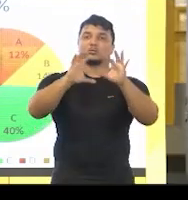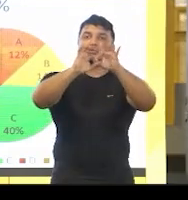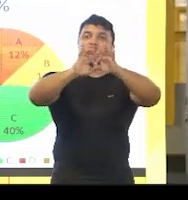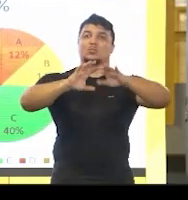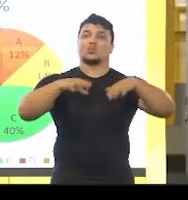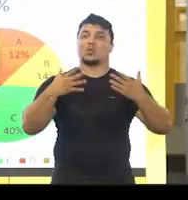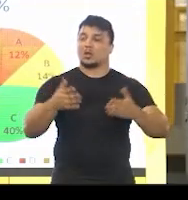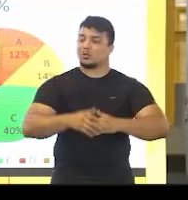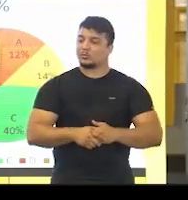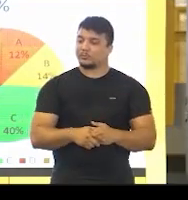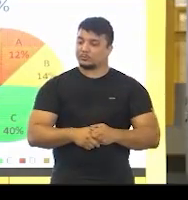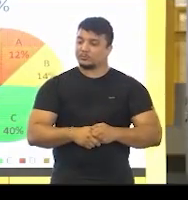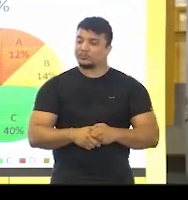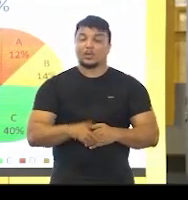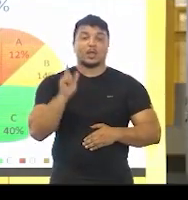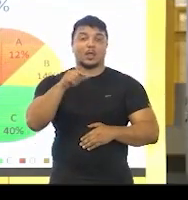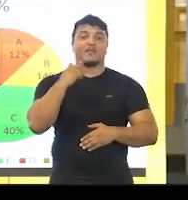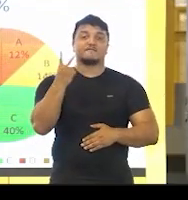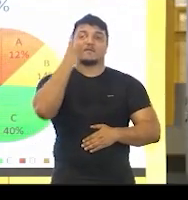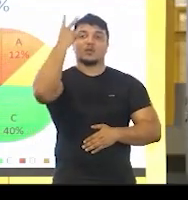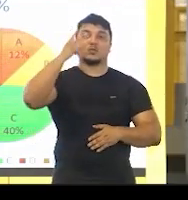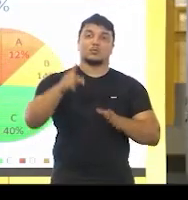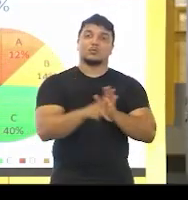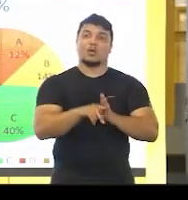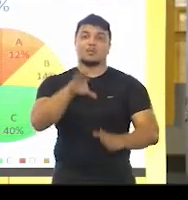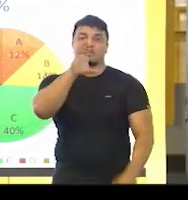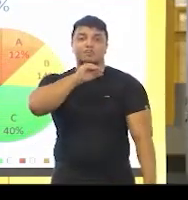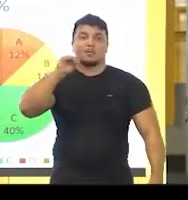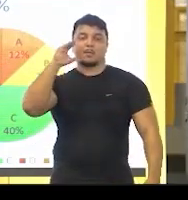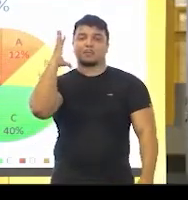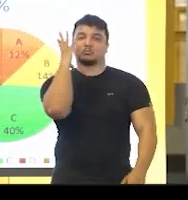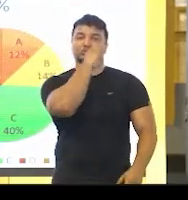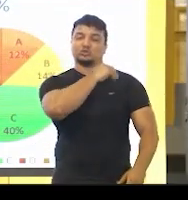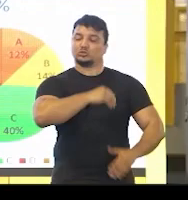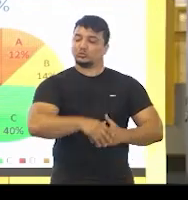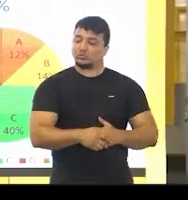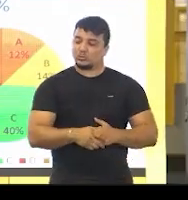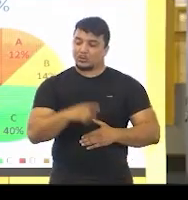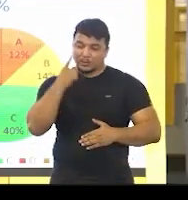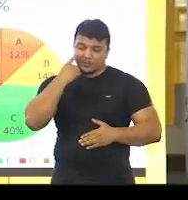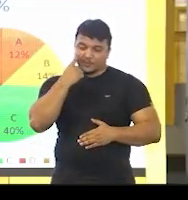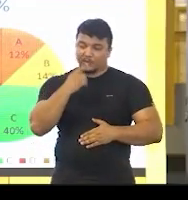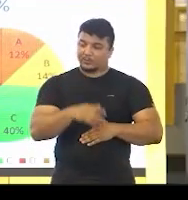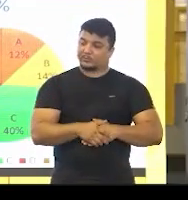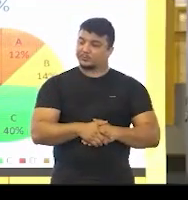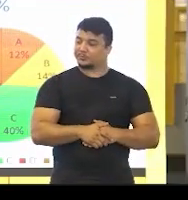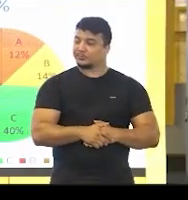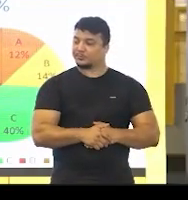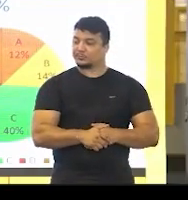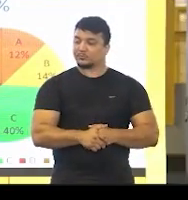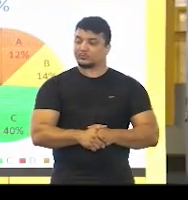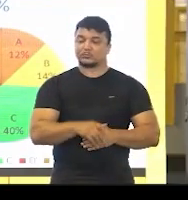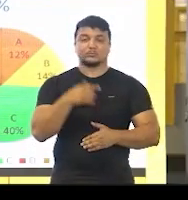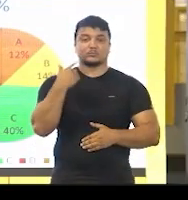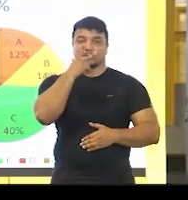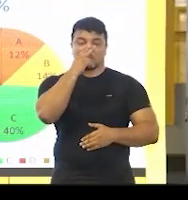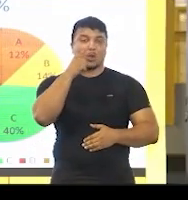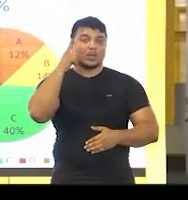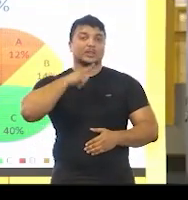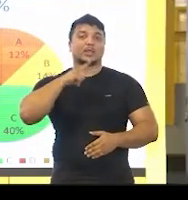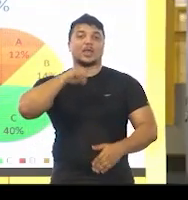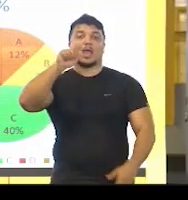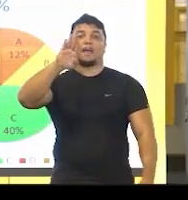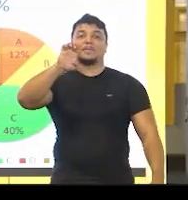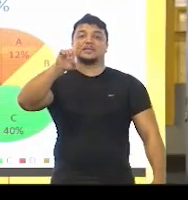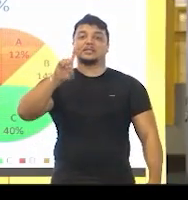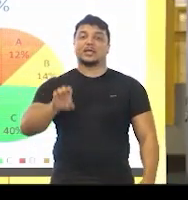qual corrente? A corrente que valoriza falar bonito. Aí você vai olhar para as alternativas e olha aí